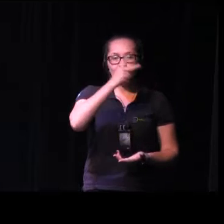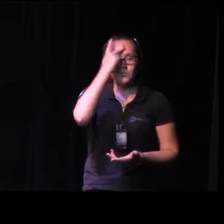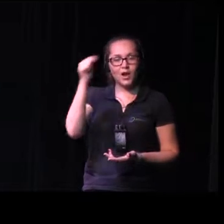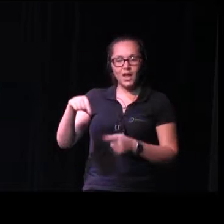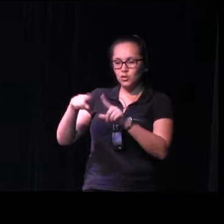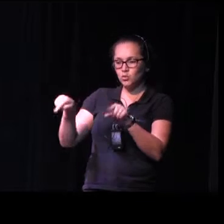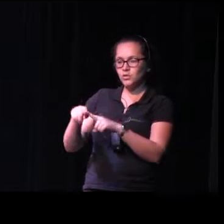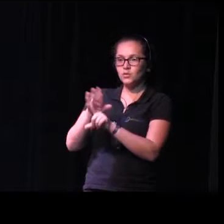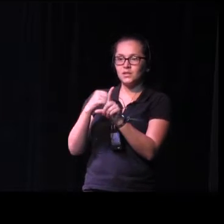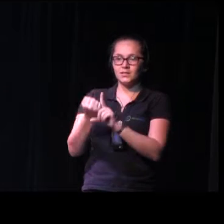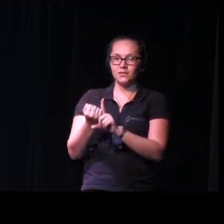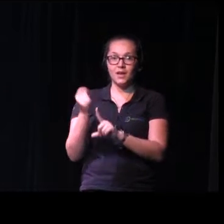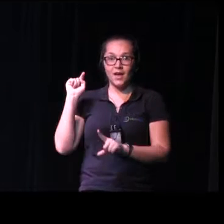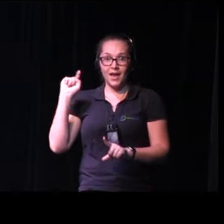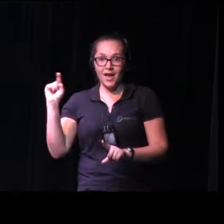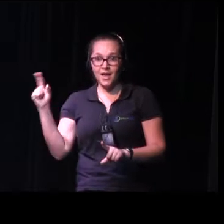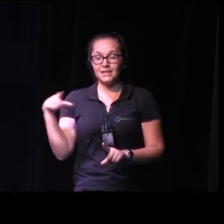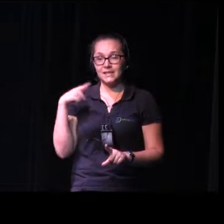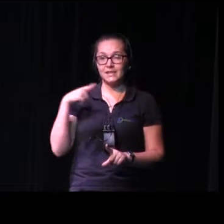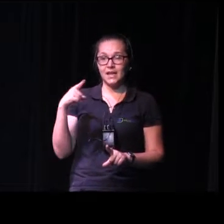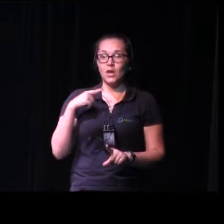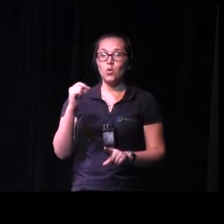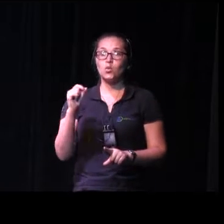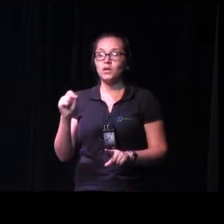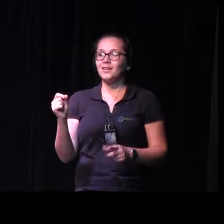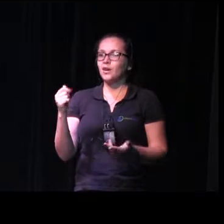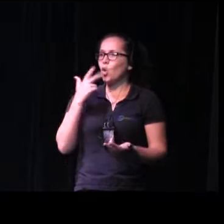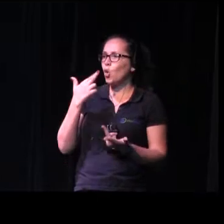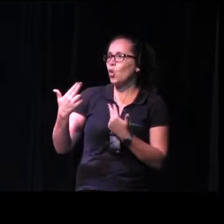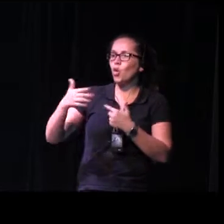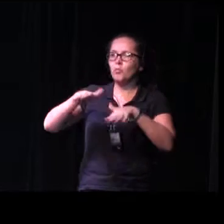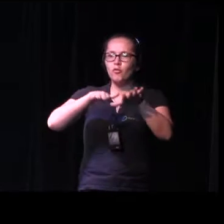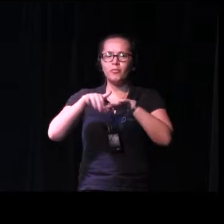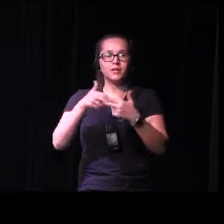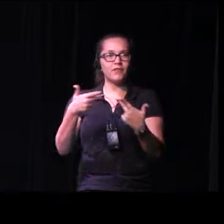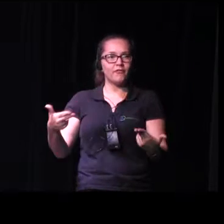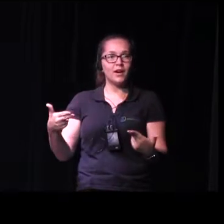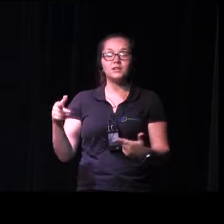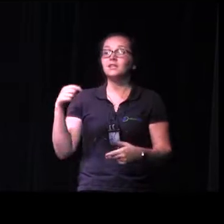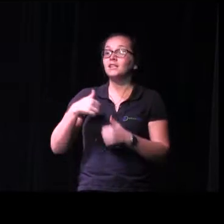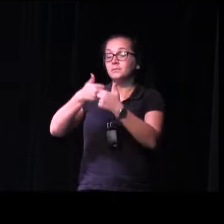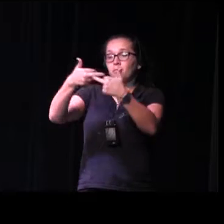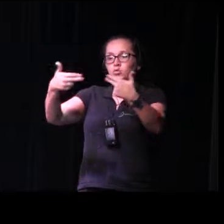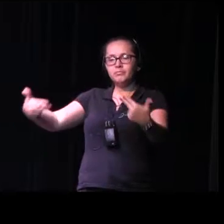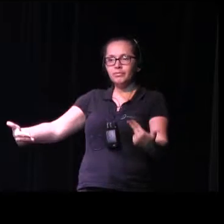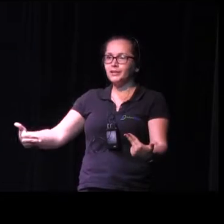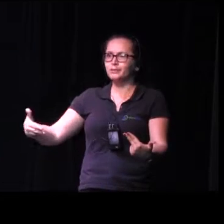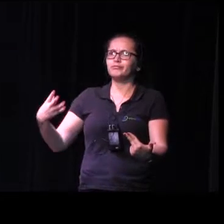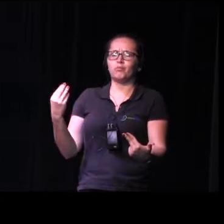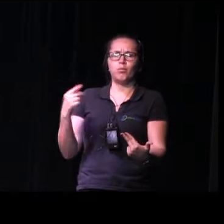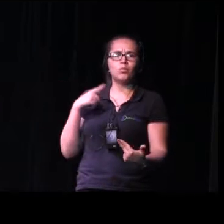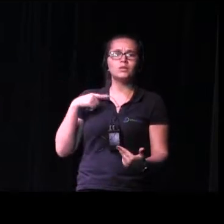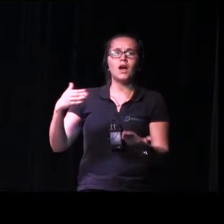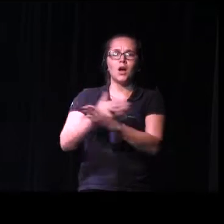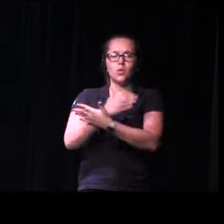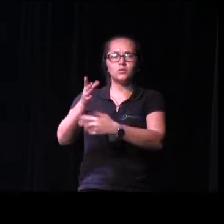são a matéria-prima fundamental do espaço cívico. São elas que têm que colocar cor, movimento, etc. E as